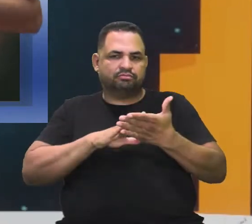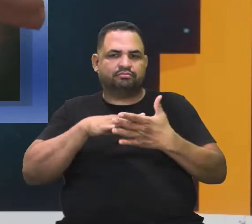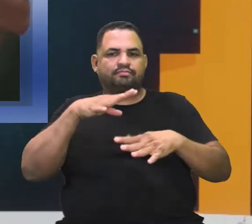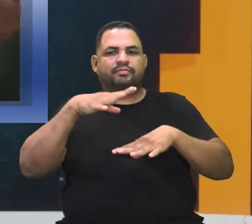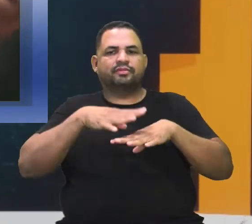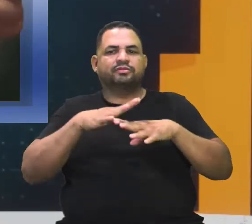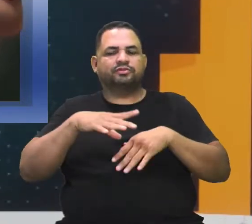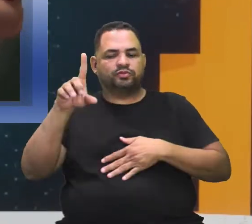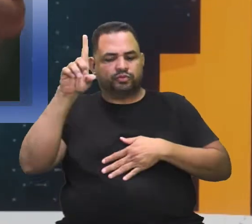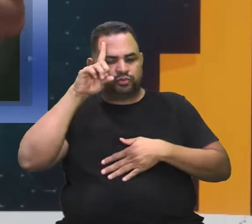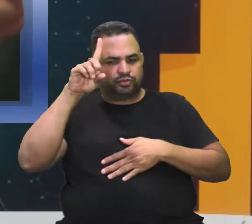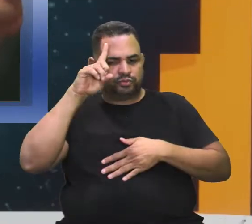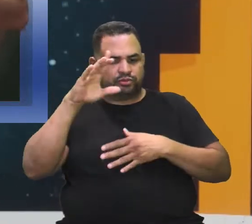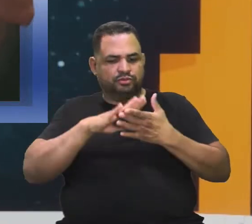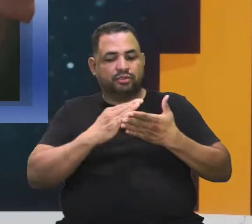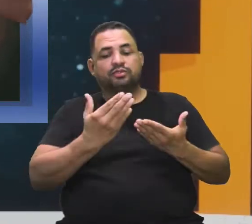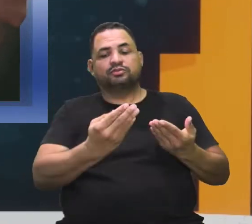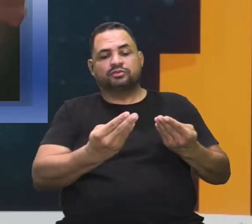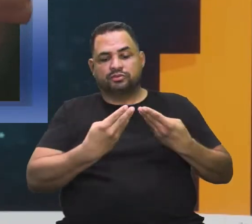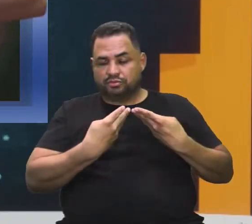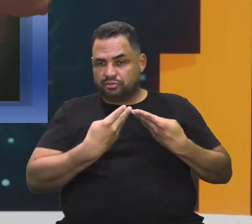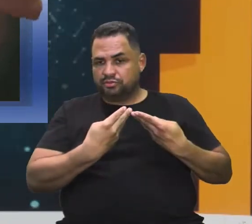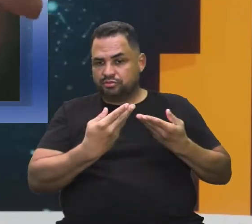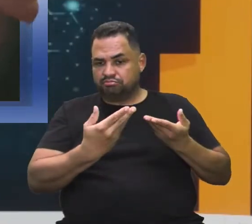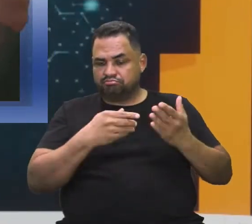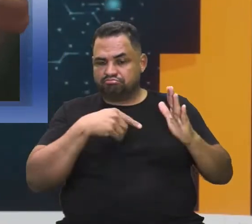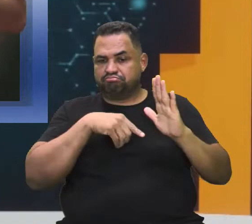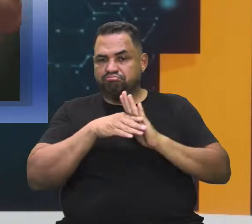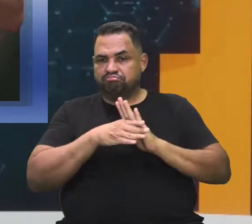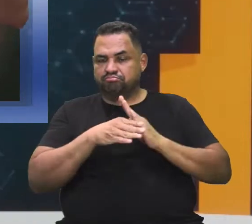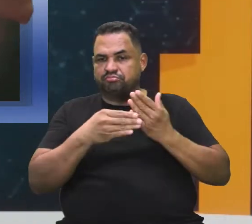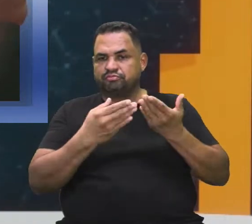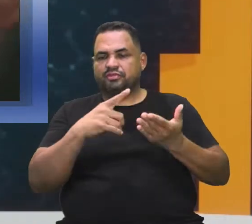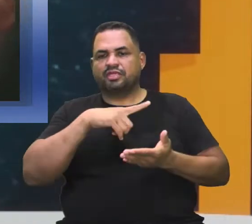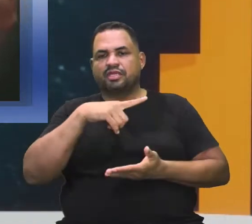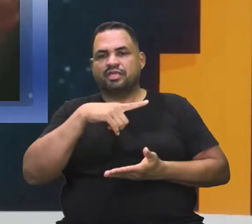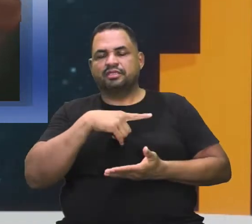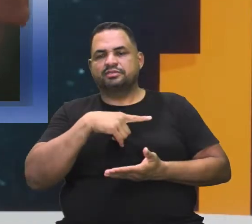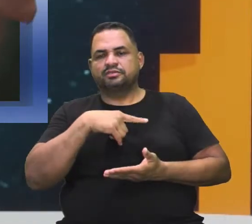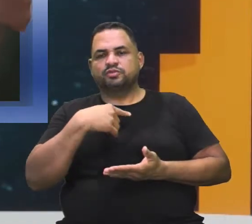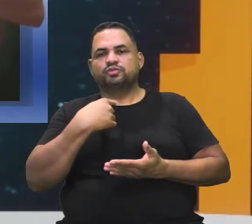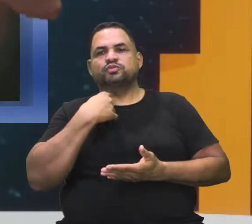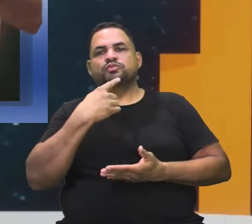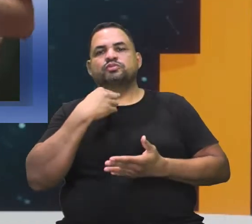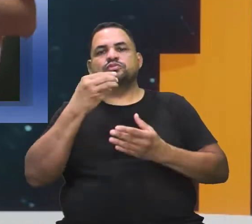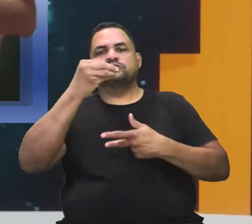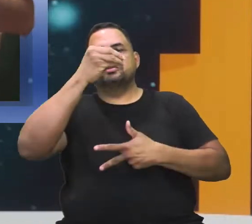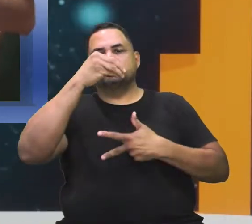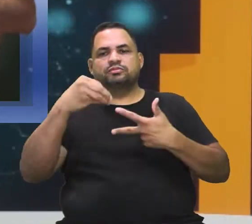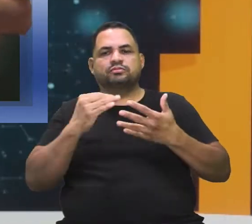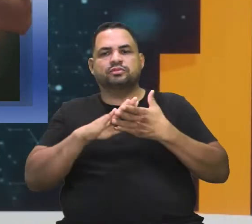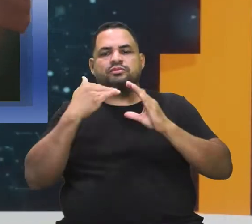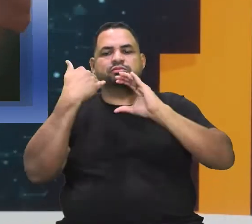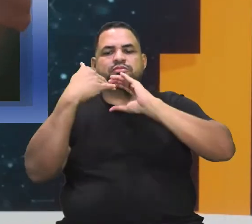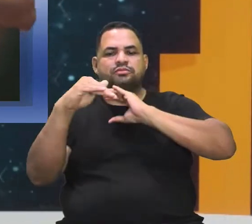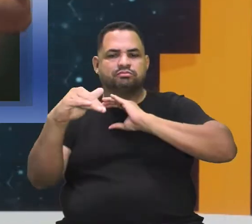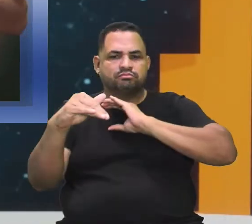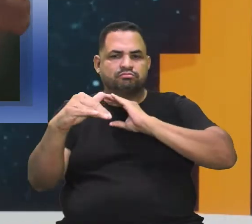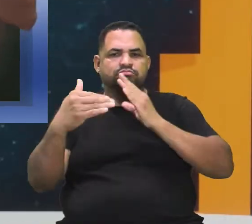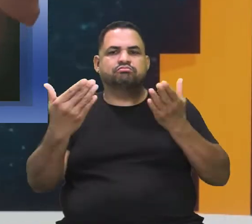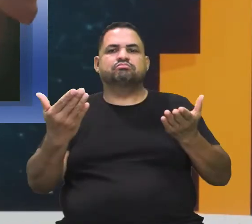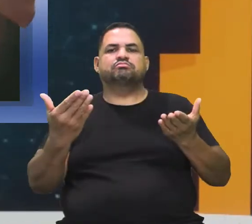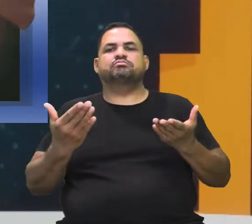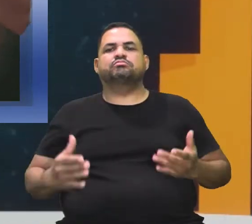nos colocamos à disposição de qualquer questão, qualquer dúvida do Enem, pode mandar mensagem